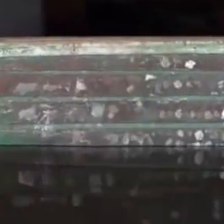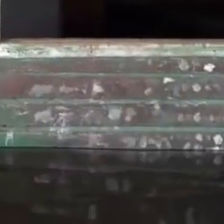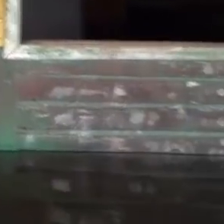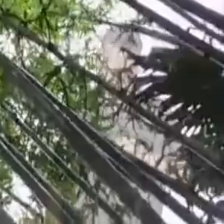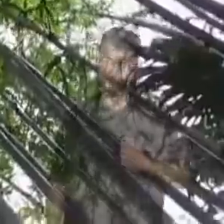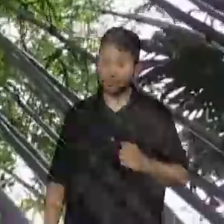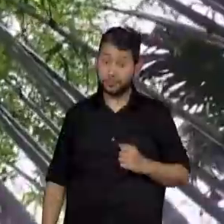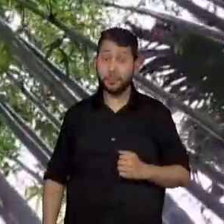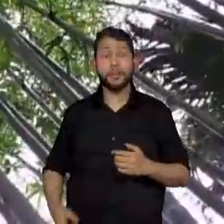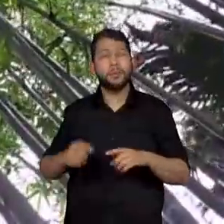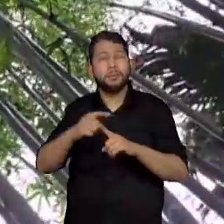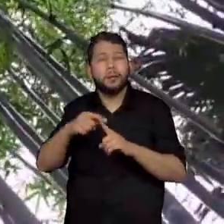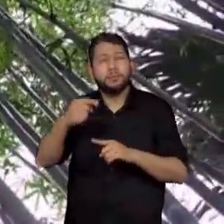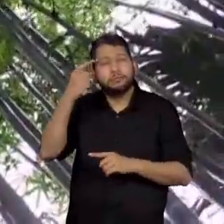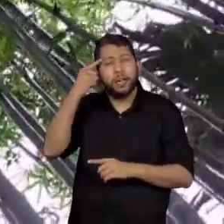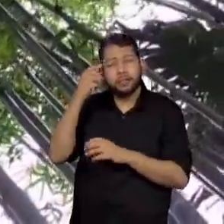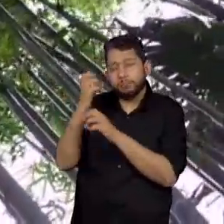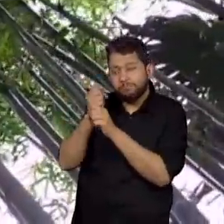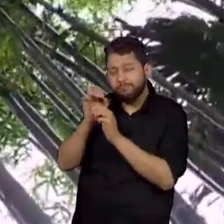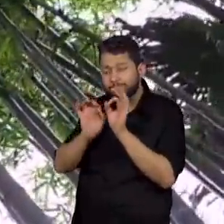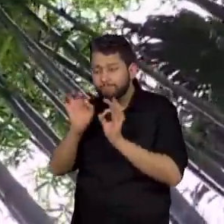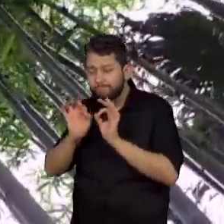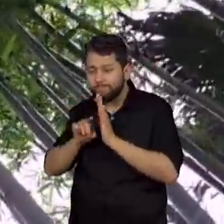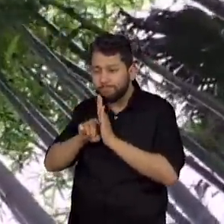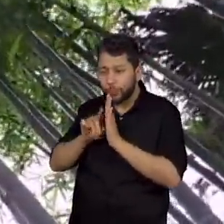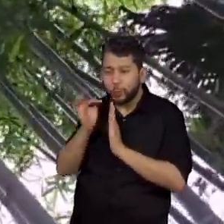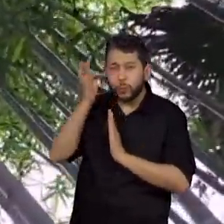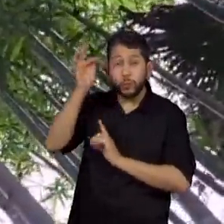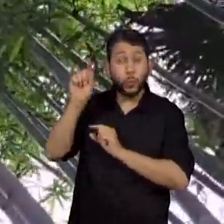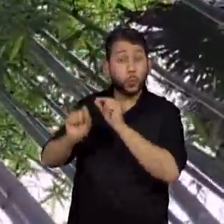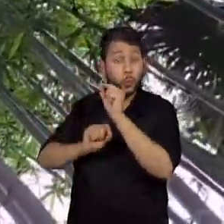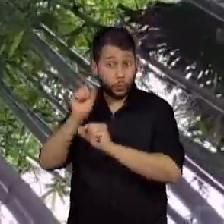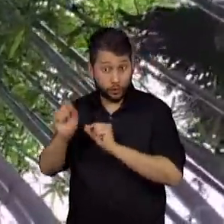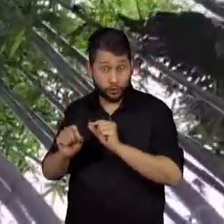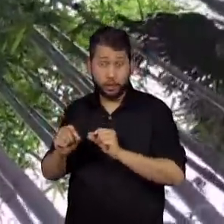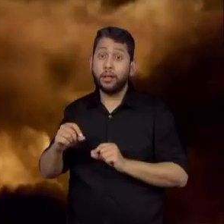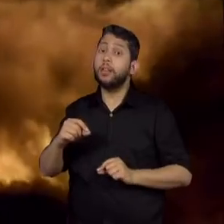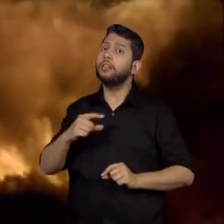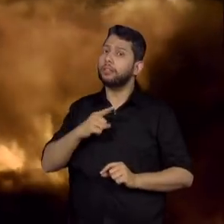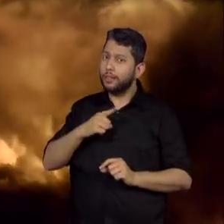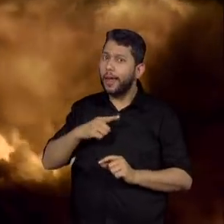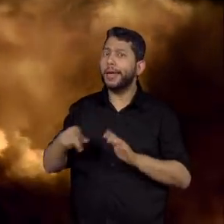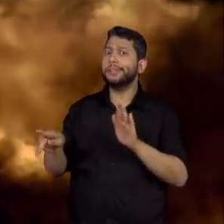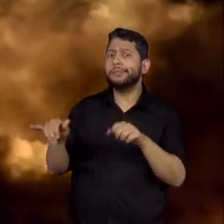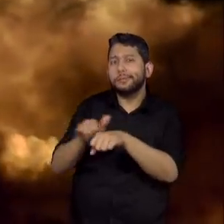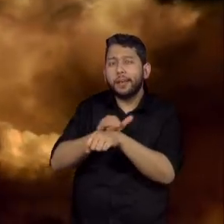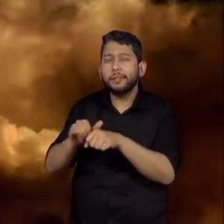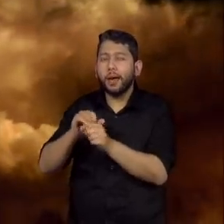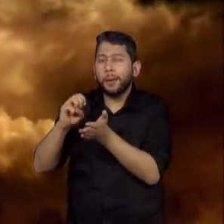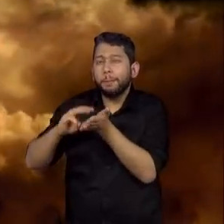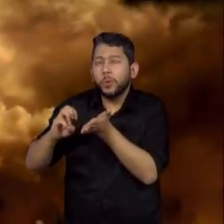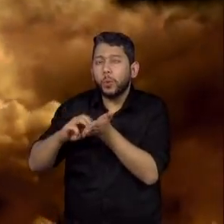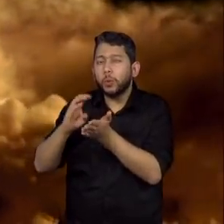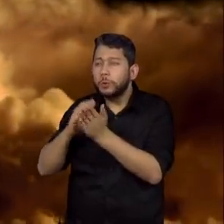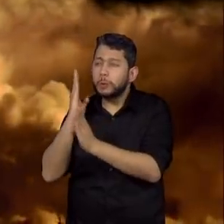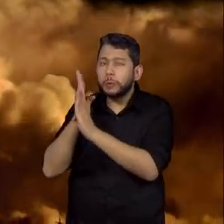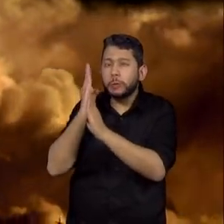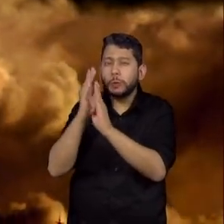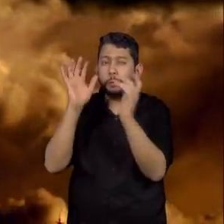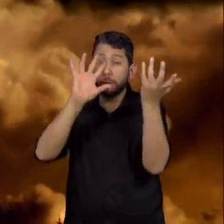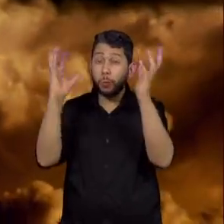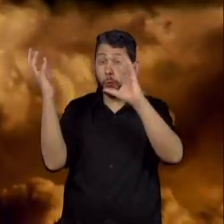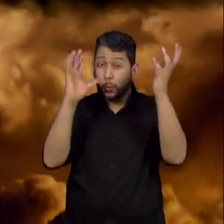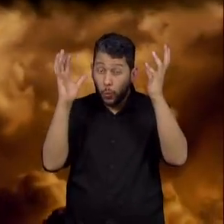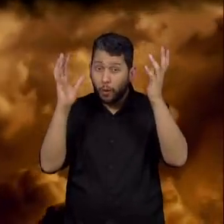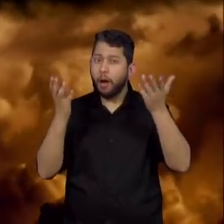Para fazer as projeções futuras, os cientistas utilizaram uma nova geração de modelos climáticos que pode melhorar a qualidade